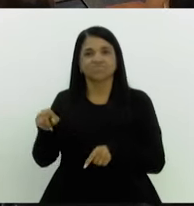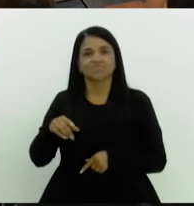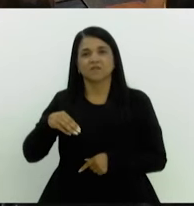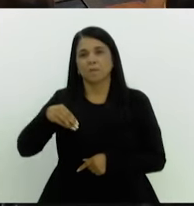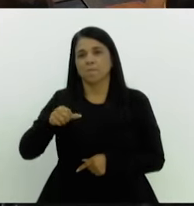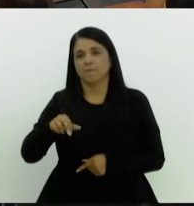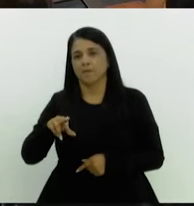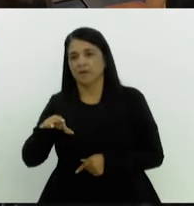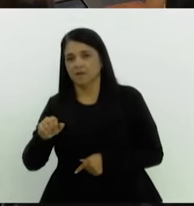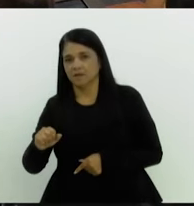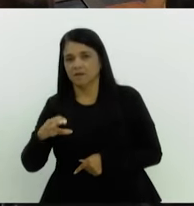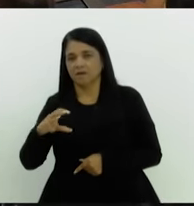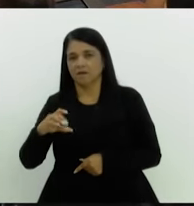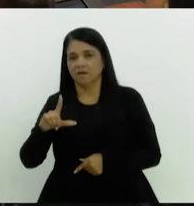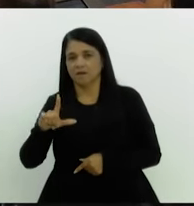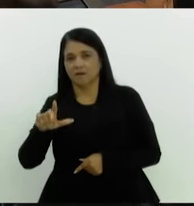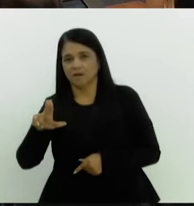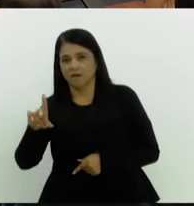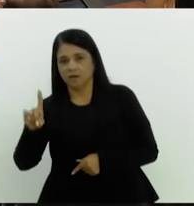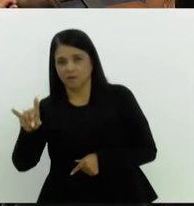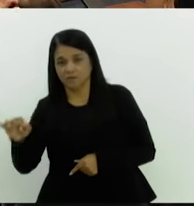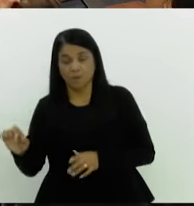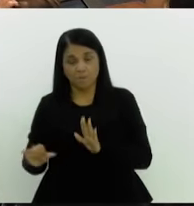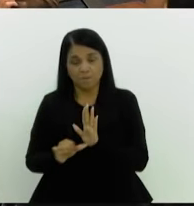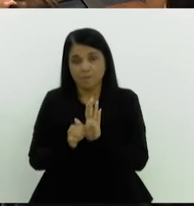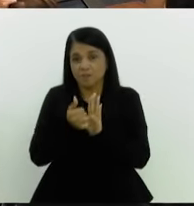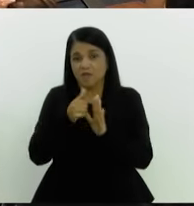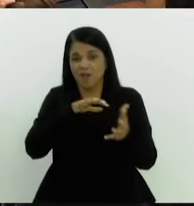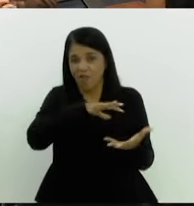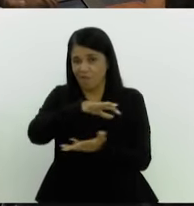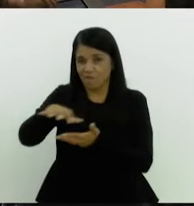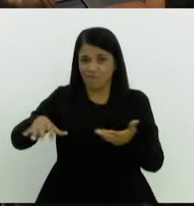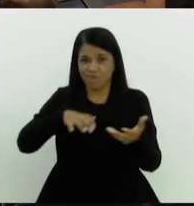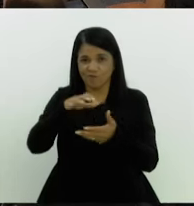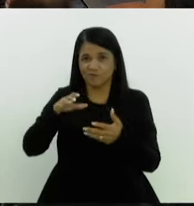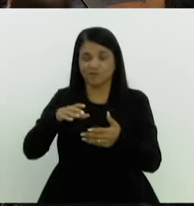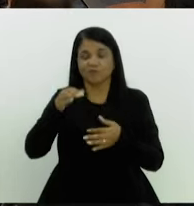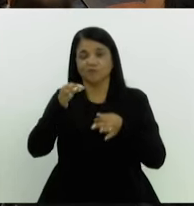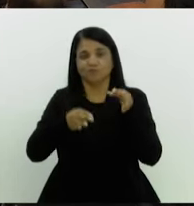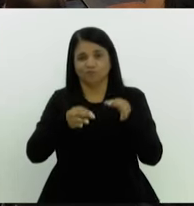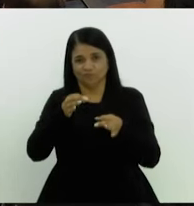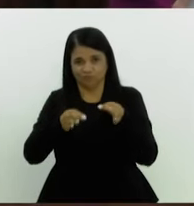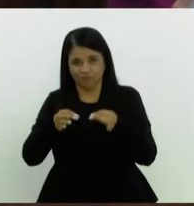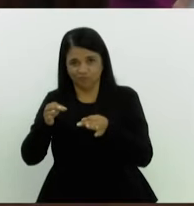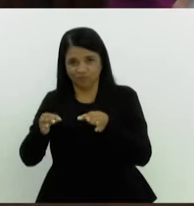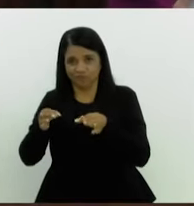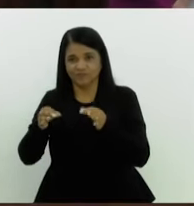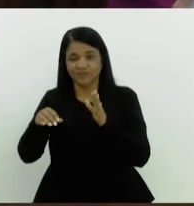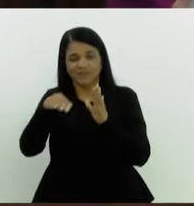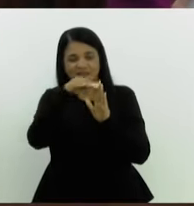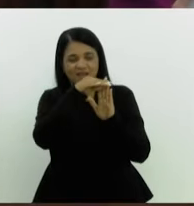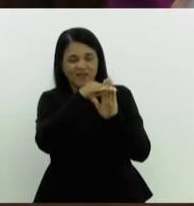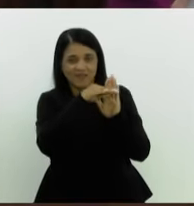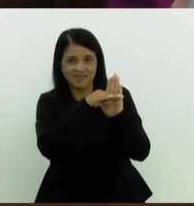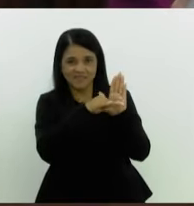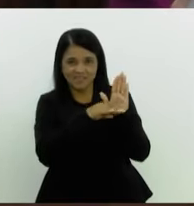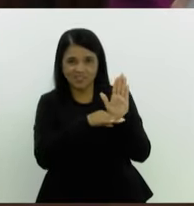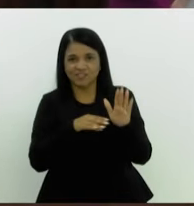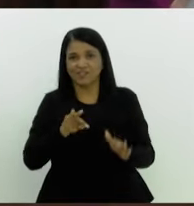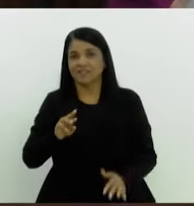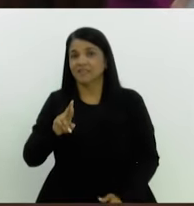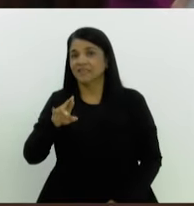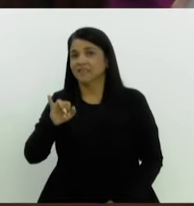bucer ela foi fruto da primeira revolução do Judiciário Adriana porque ela foi fruto da primeira lista do país Tríplice das